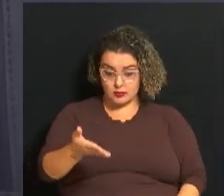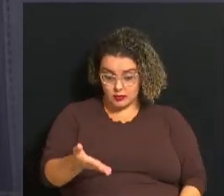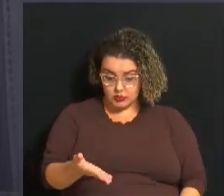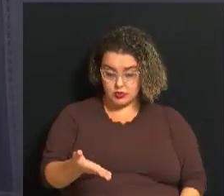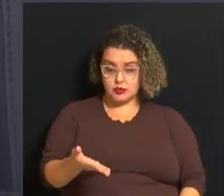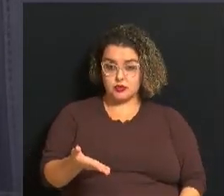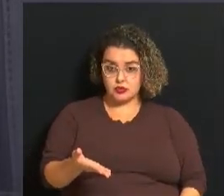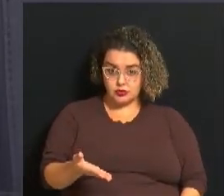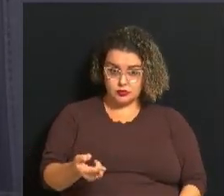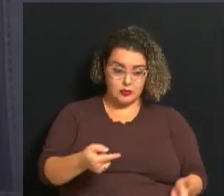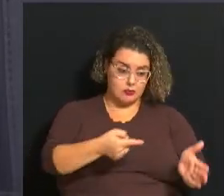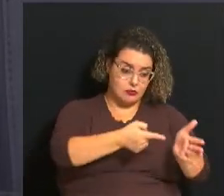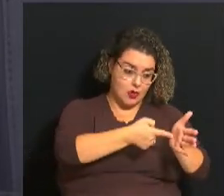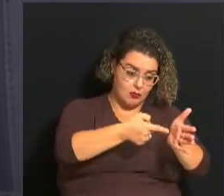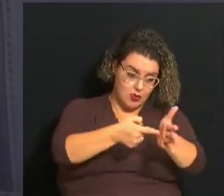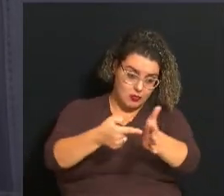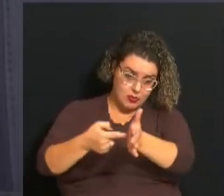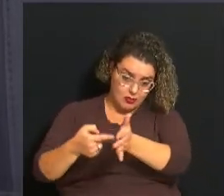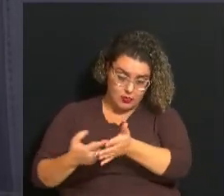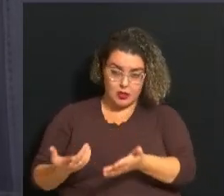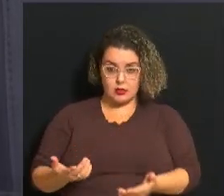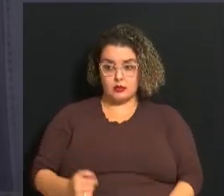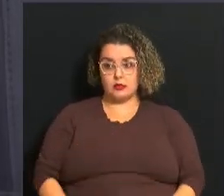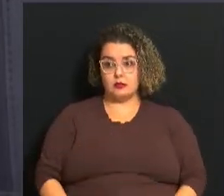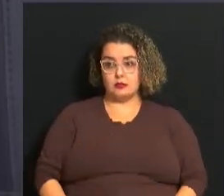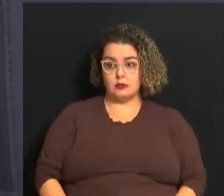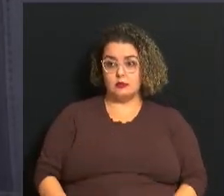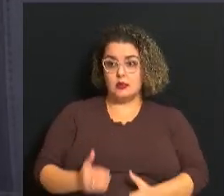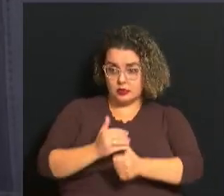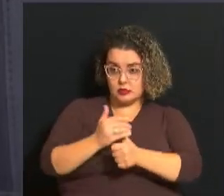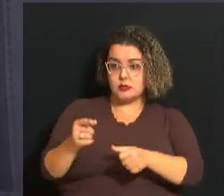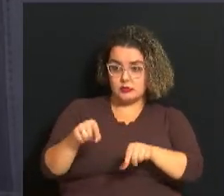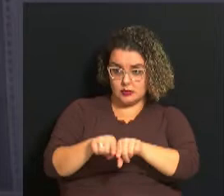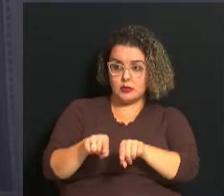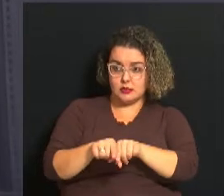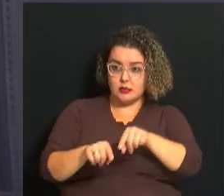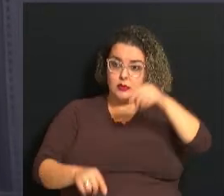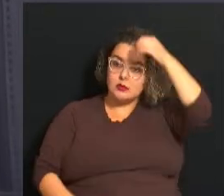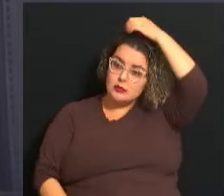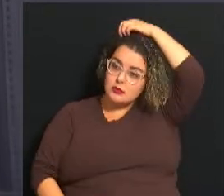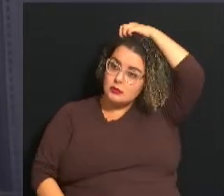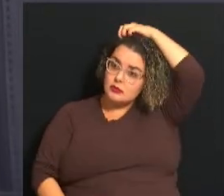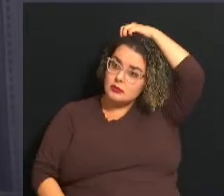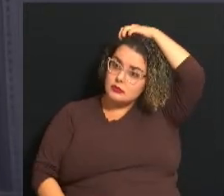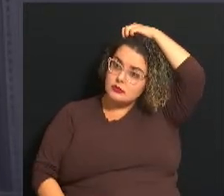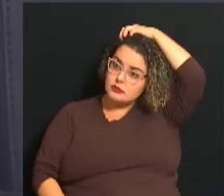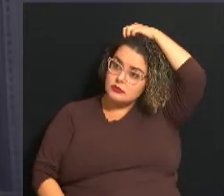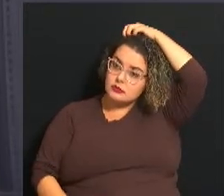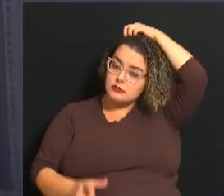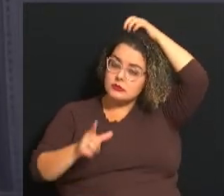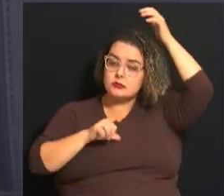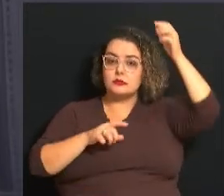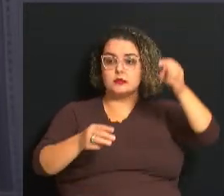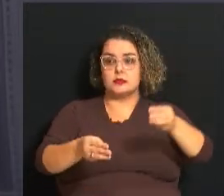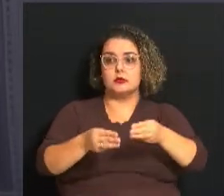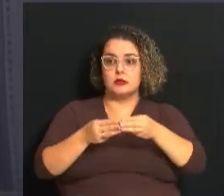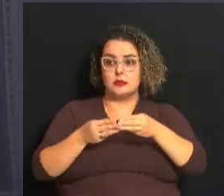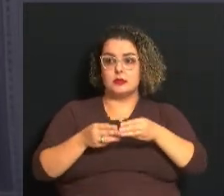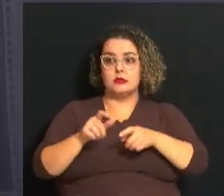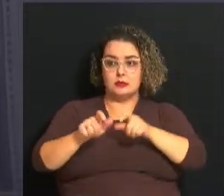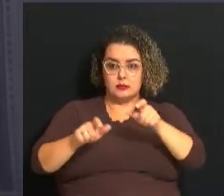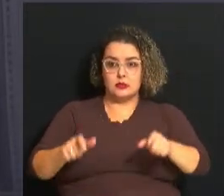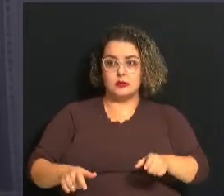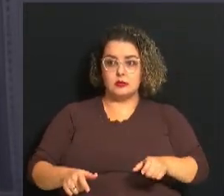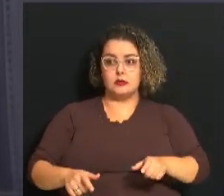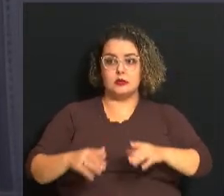denunciado inclusive né pelo seu mandato na guide através de uma saiu uma Moção Tá certo uma pessoas que